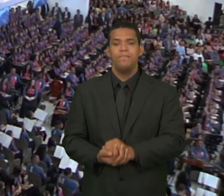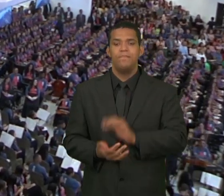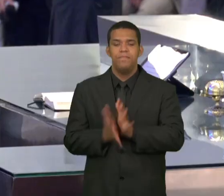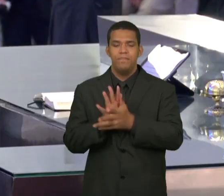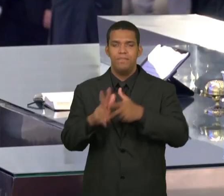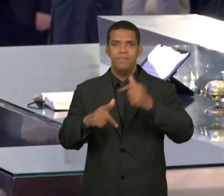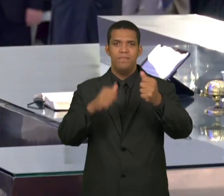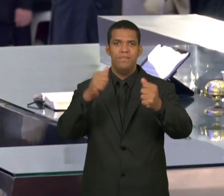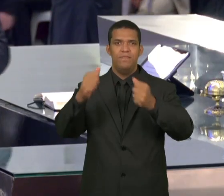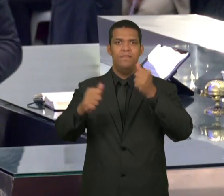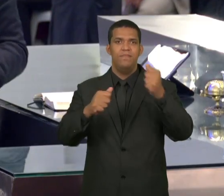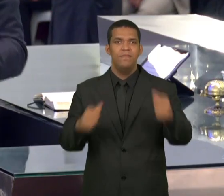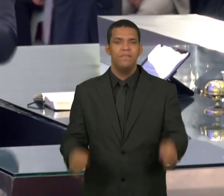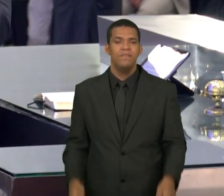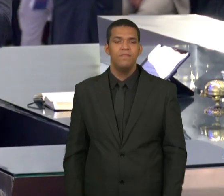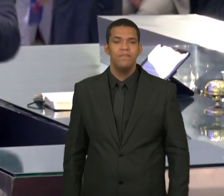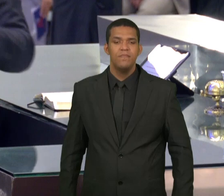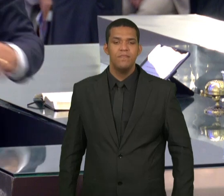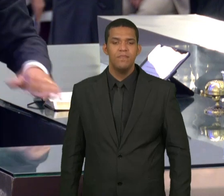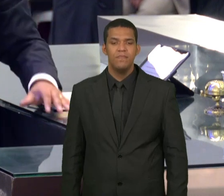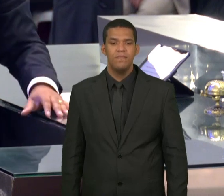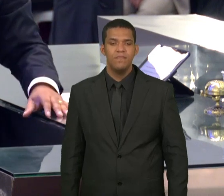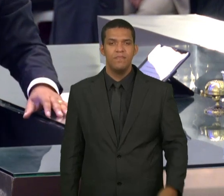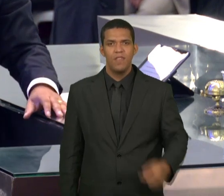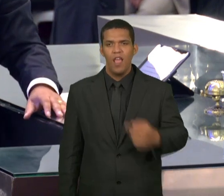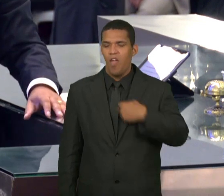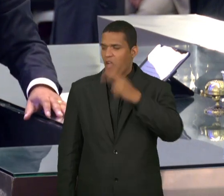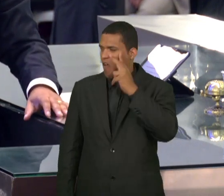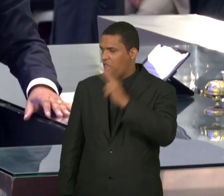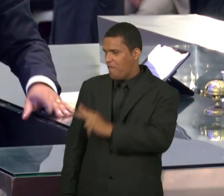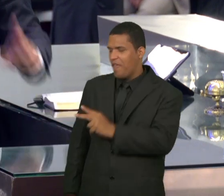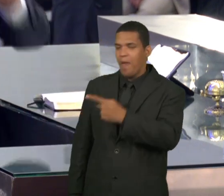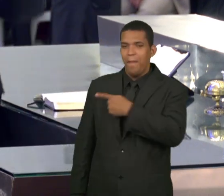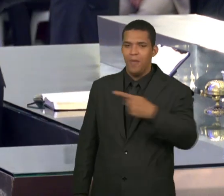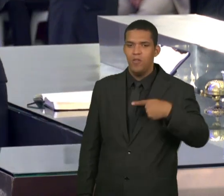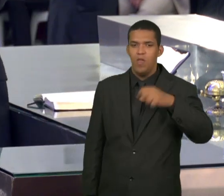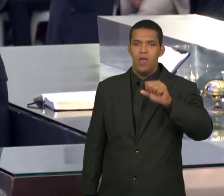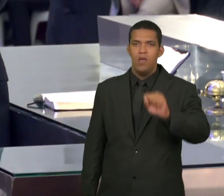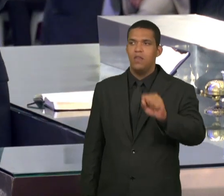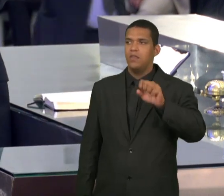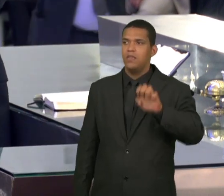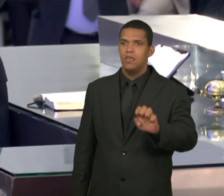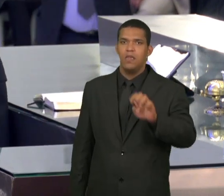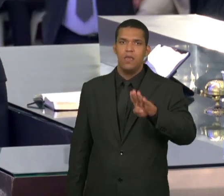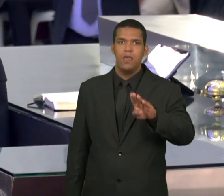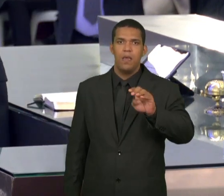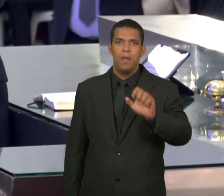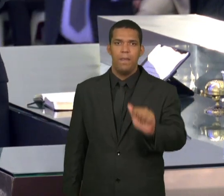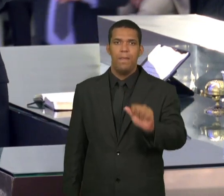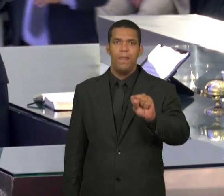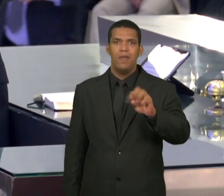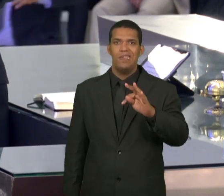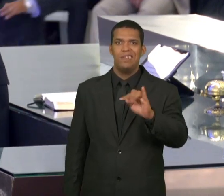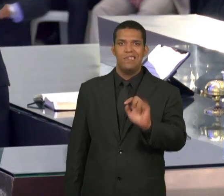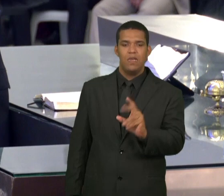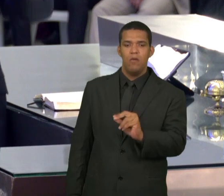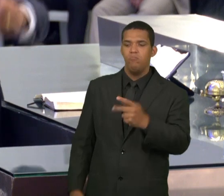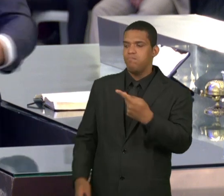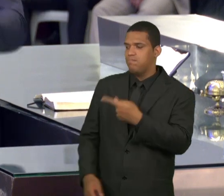Aleluia. Eu olho o meu patriarca aqui, pastor Sebastião. Deus ainda tem. Não é